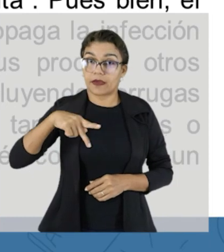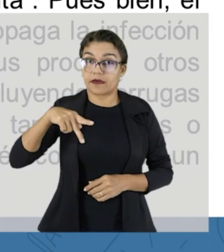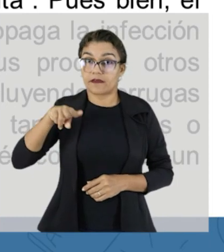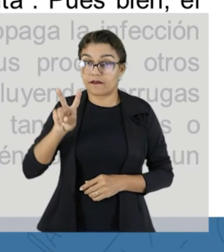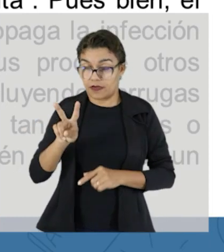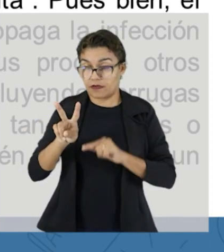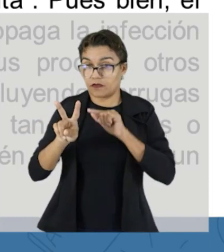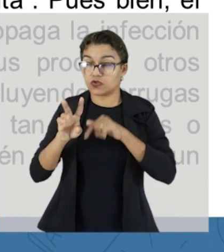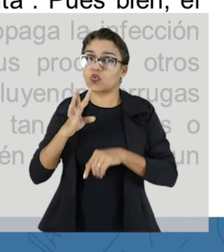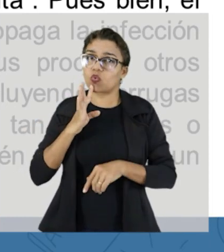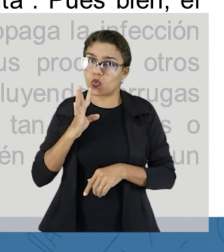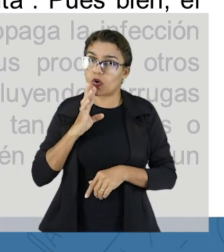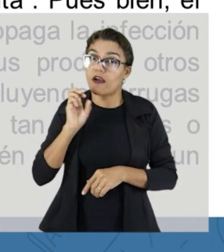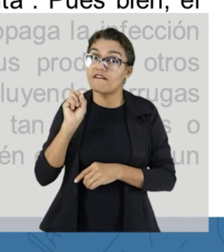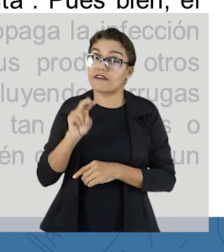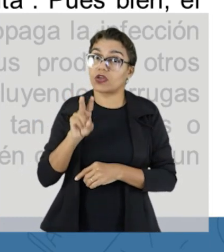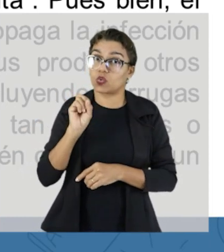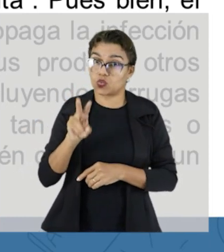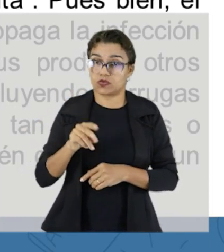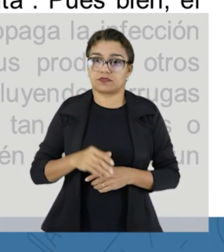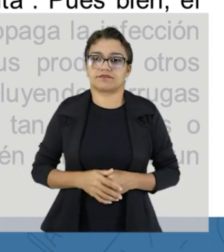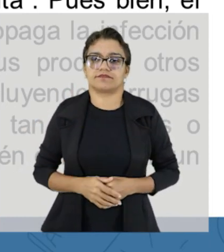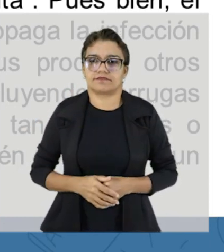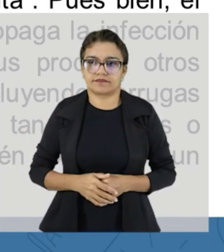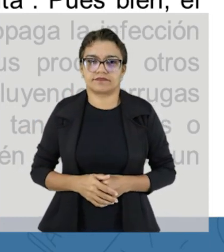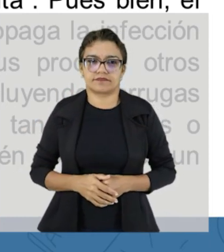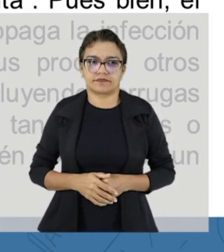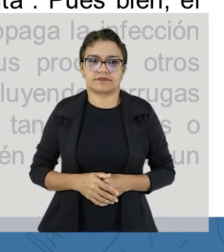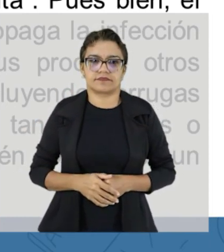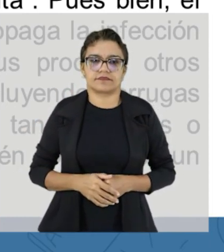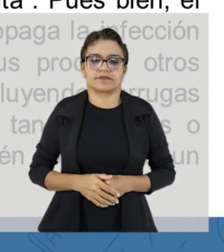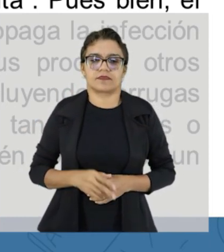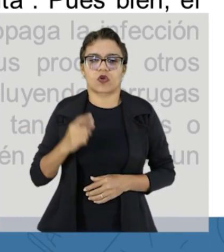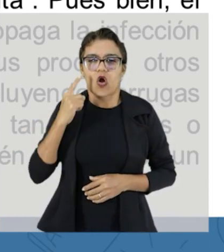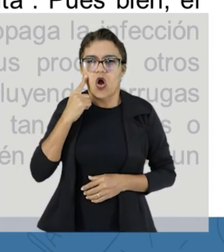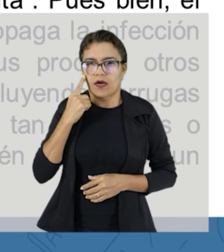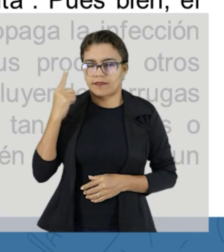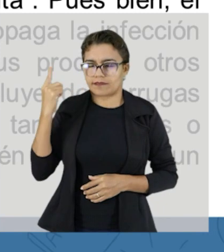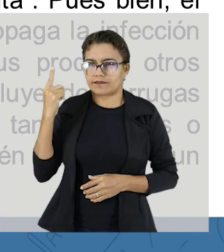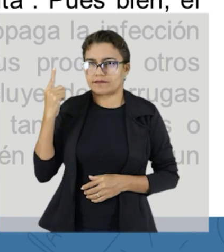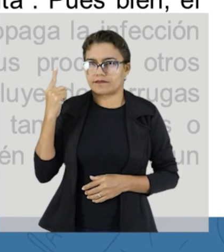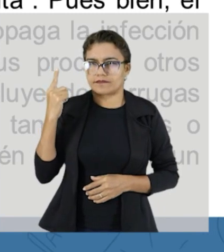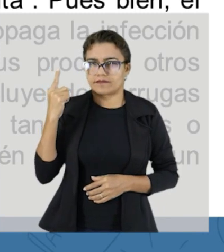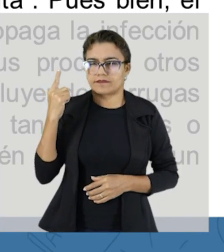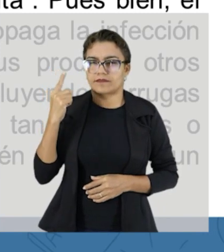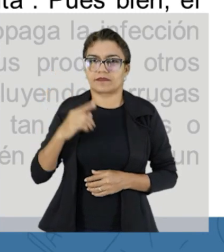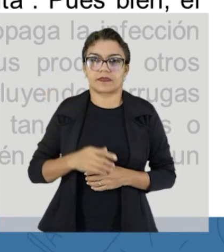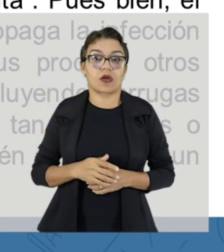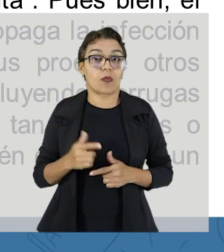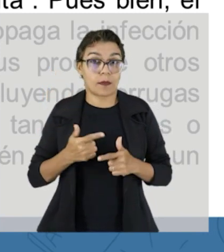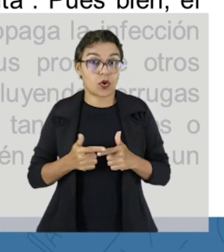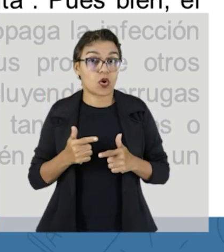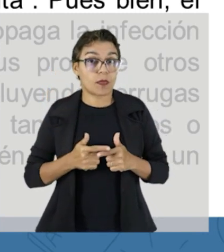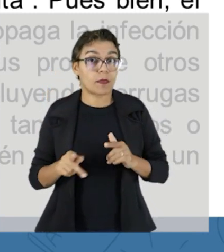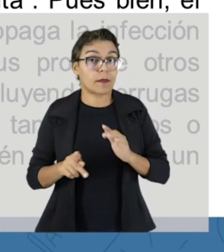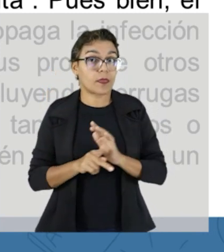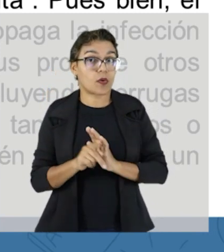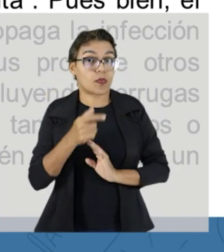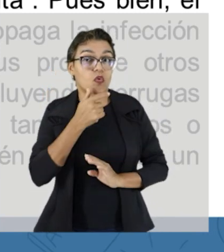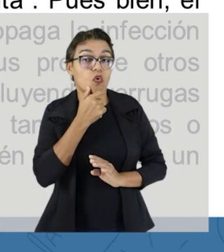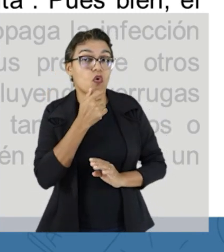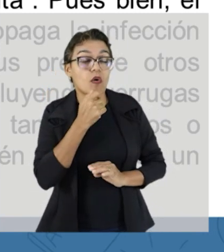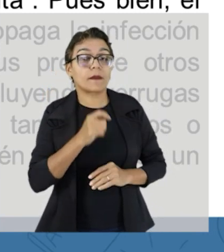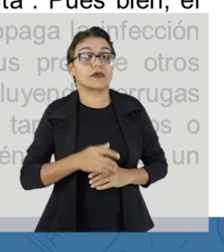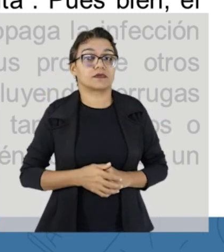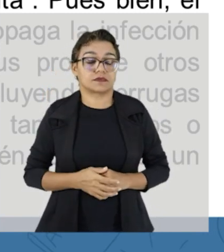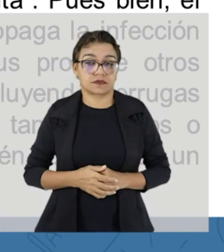pela sigla vocês já sabem do que está se tratando. Também é um problema de hombres. Pois é, olha só, o texto vai